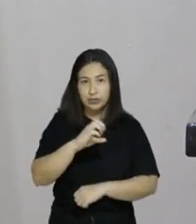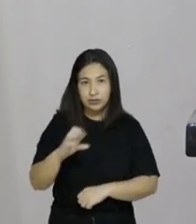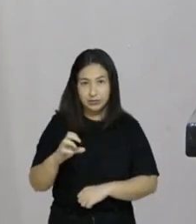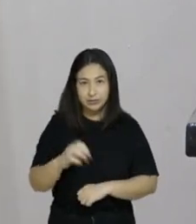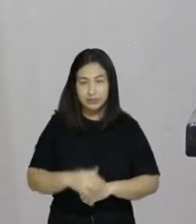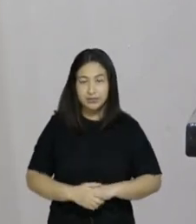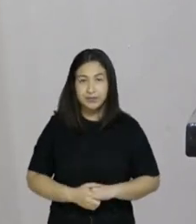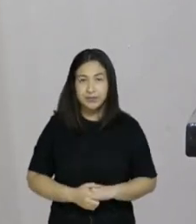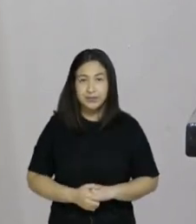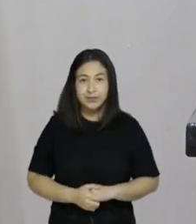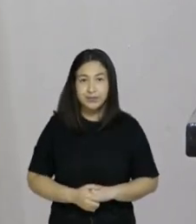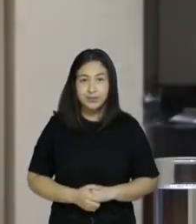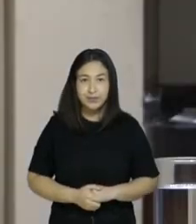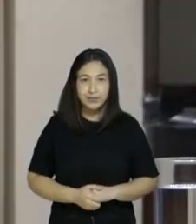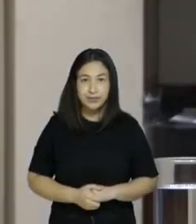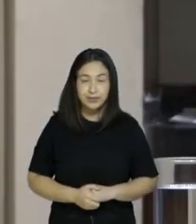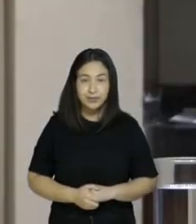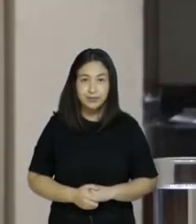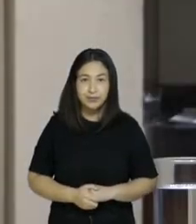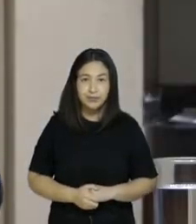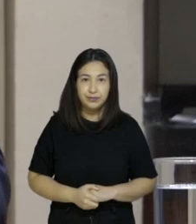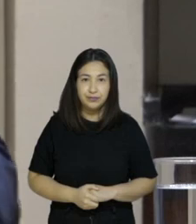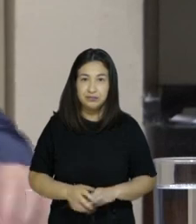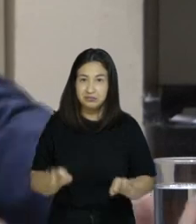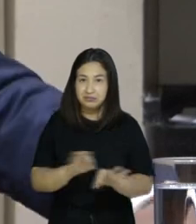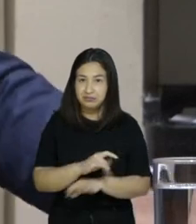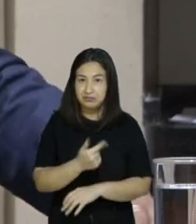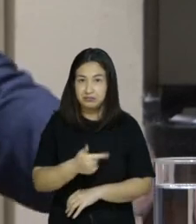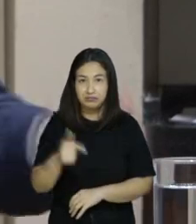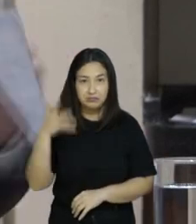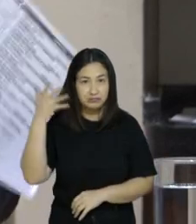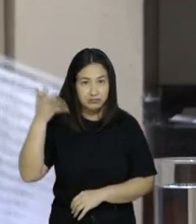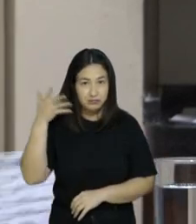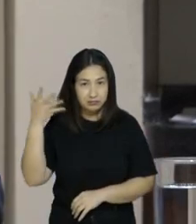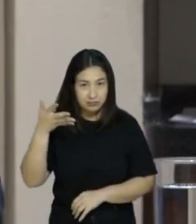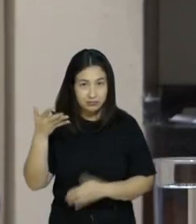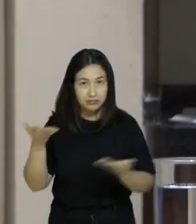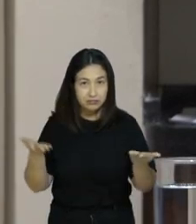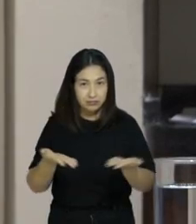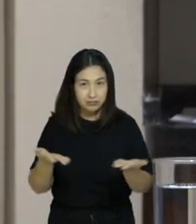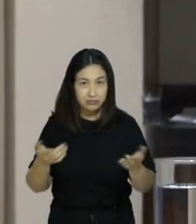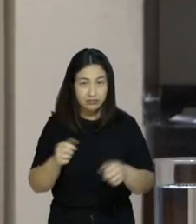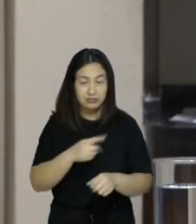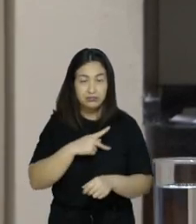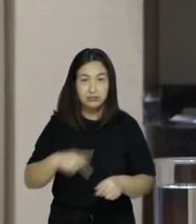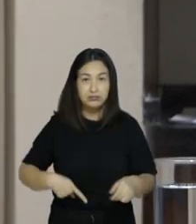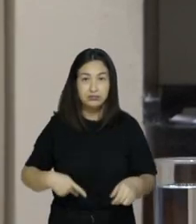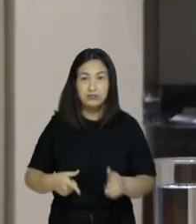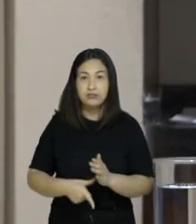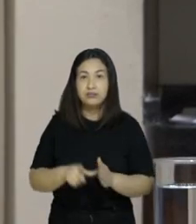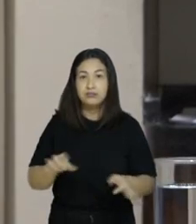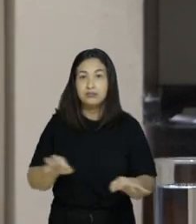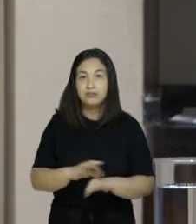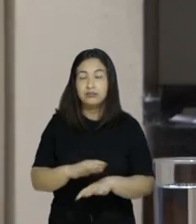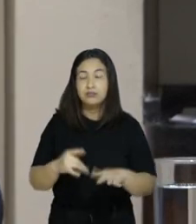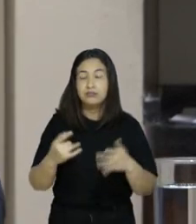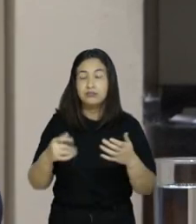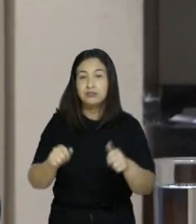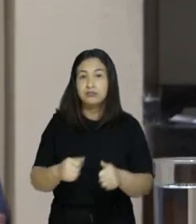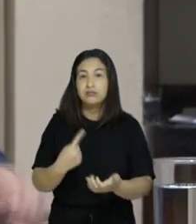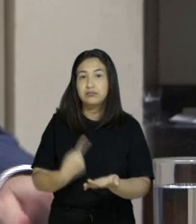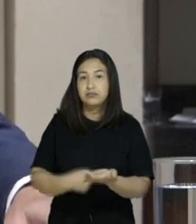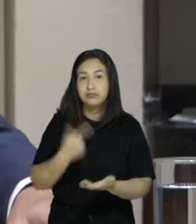presidente. Não havendo mais oradores inscritos na sessão de hoje, esta presidência, antes de encerrar a presente sessão, convoca